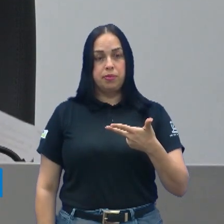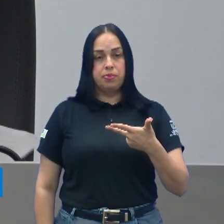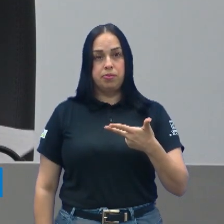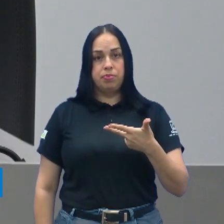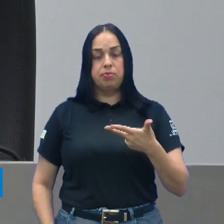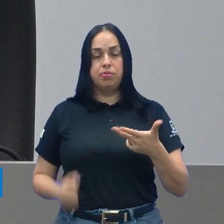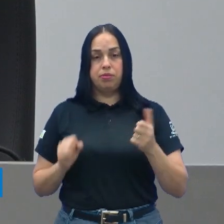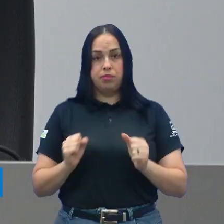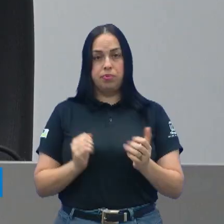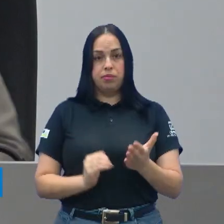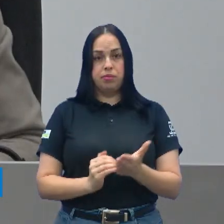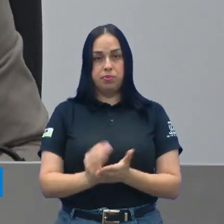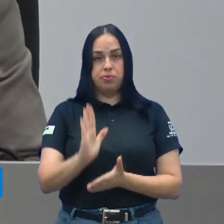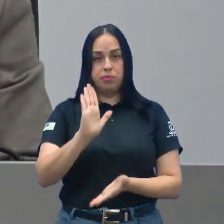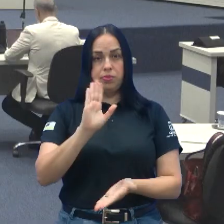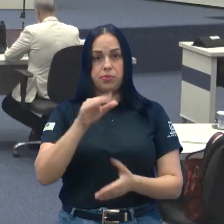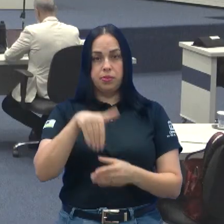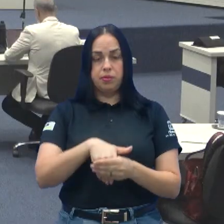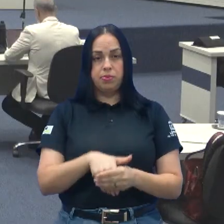Aberta a votação.